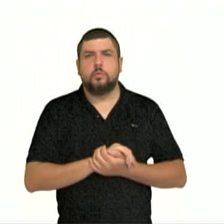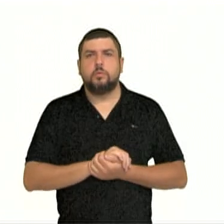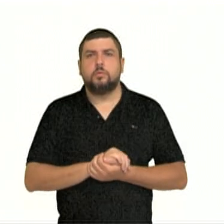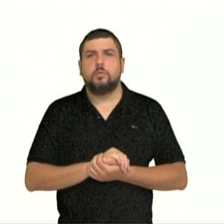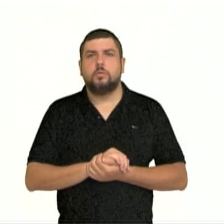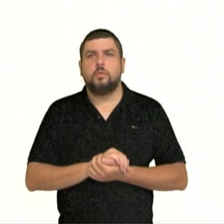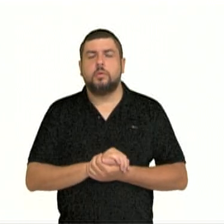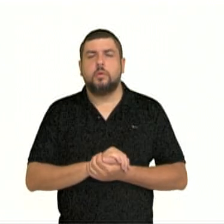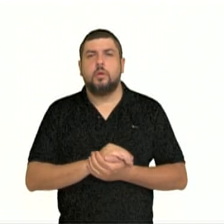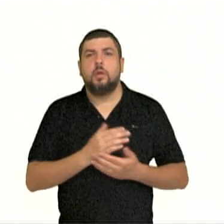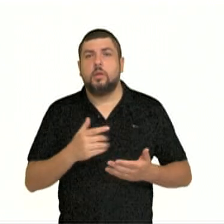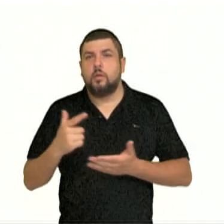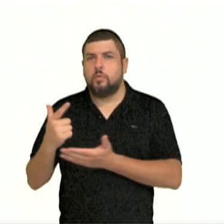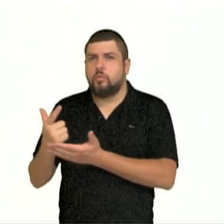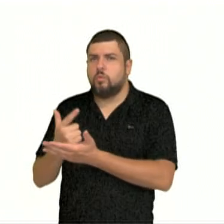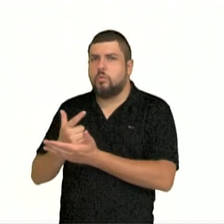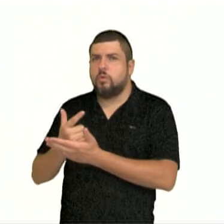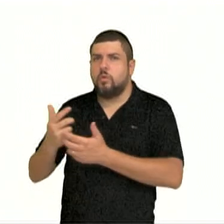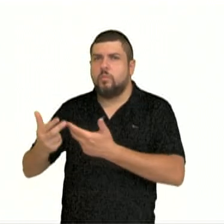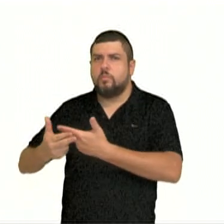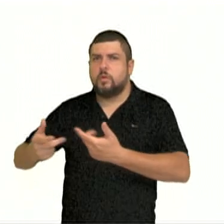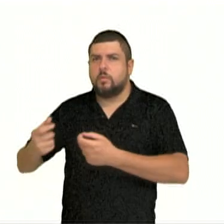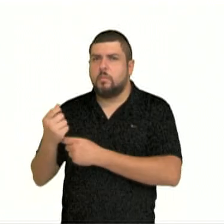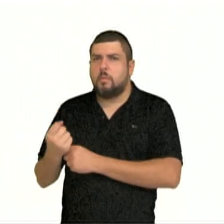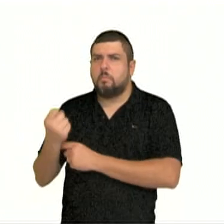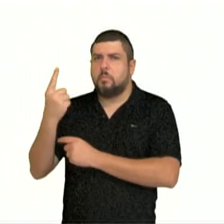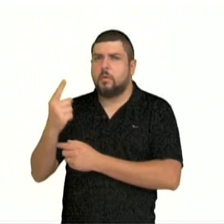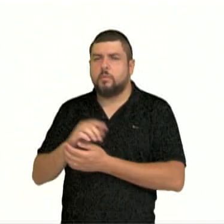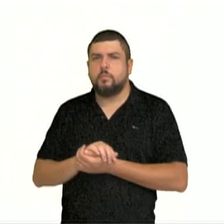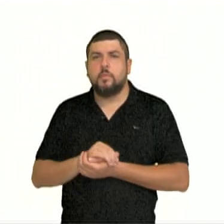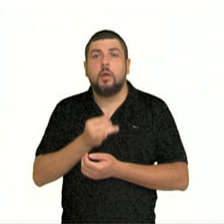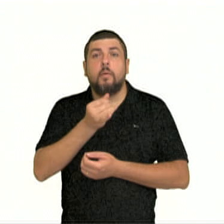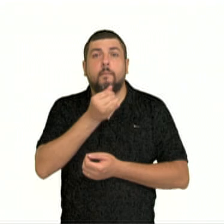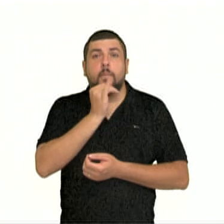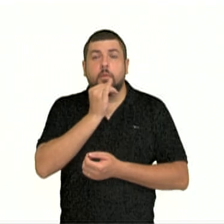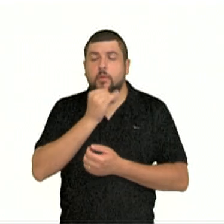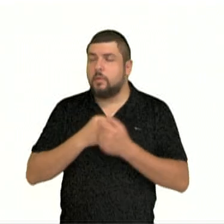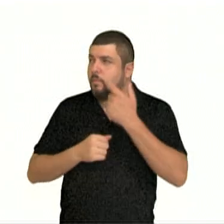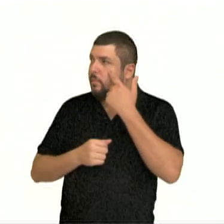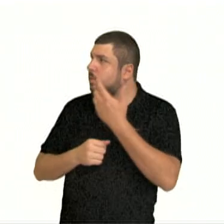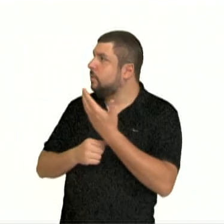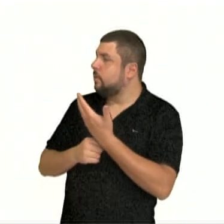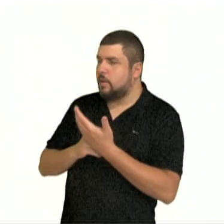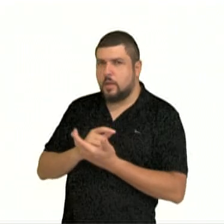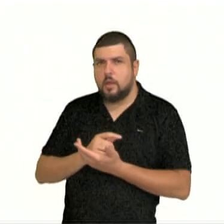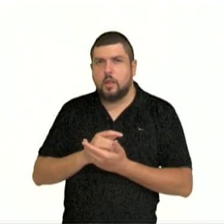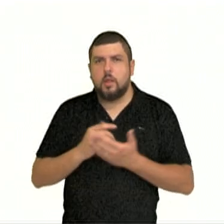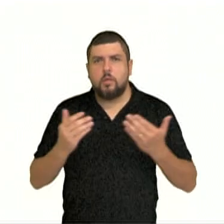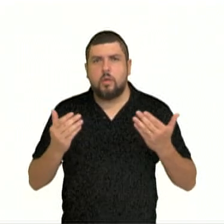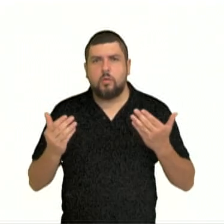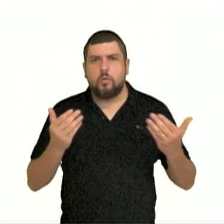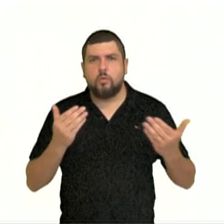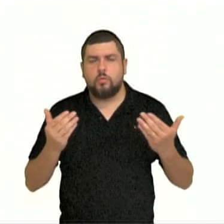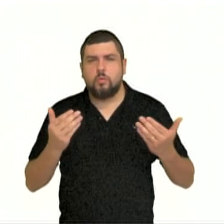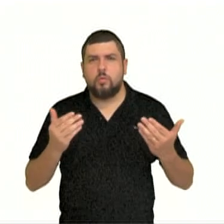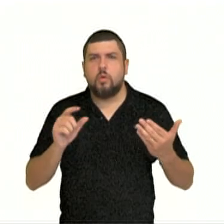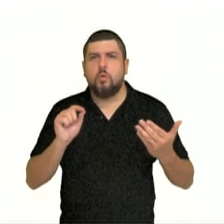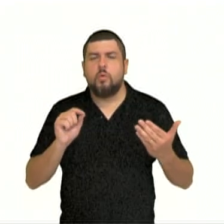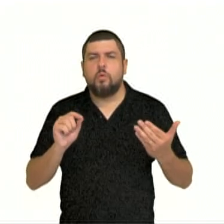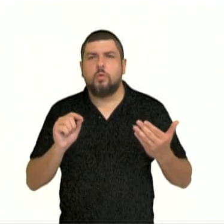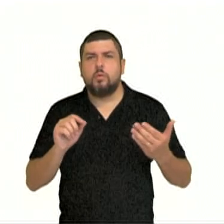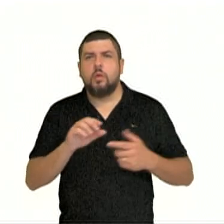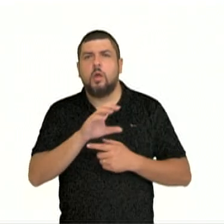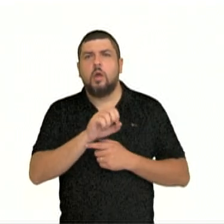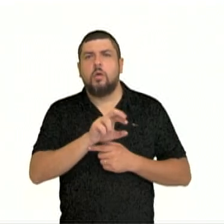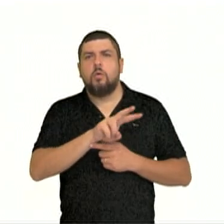do livro. No nosso exemplo, ele colocou ali uma comparação com a obra de Machado de Assis, por exemplo,